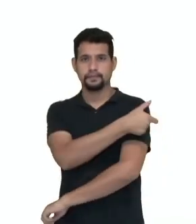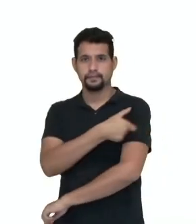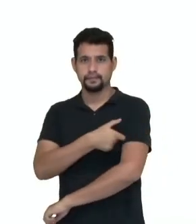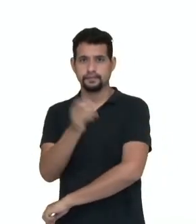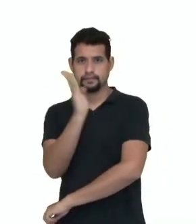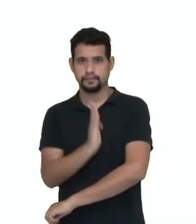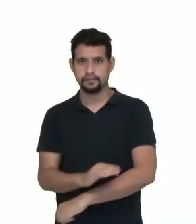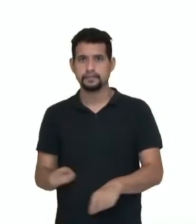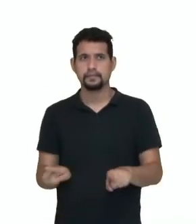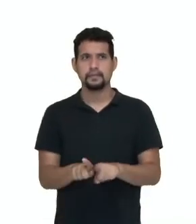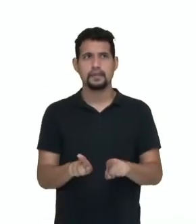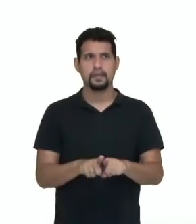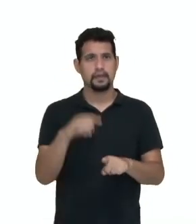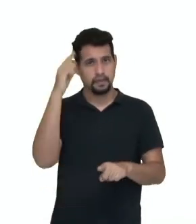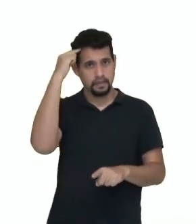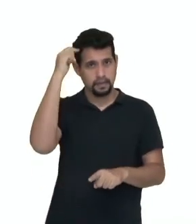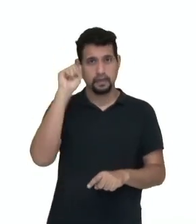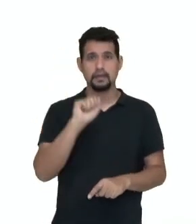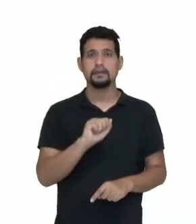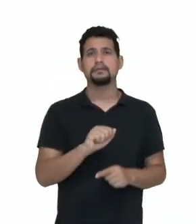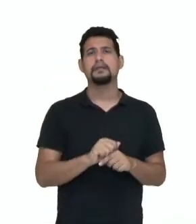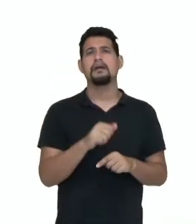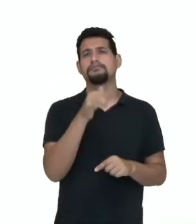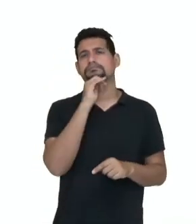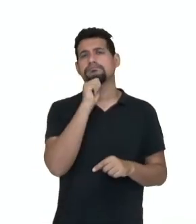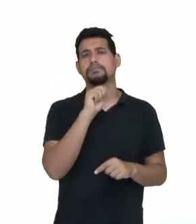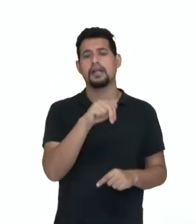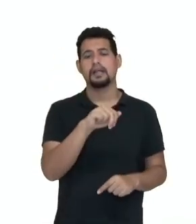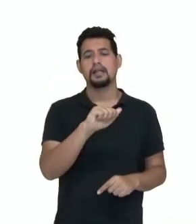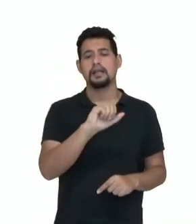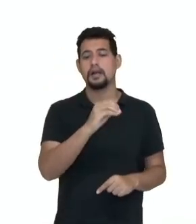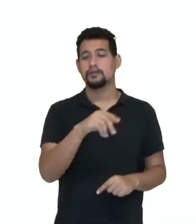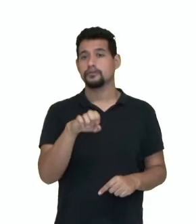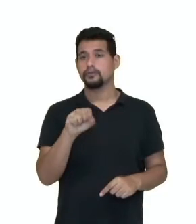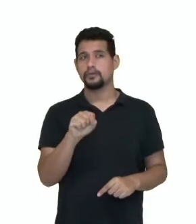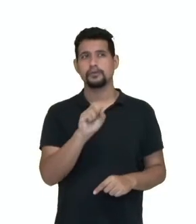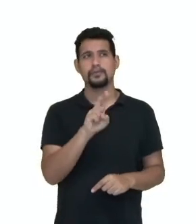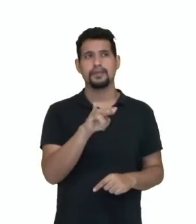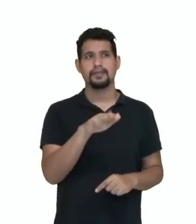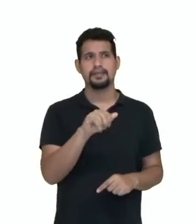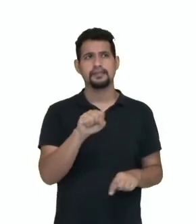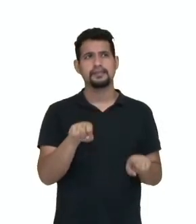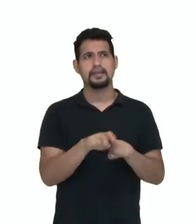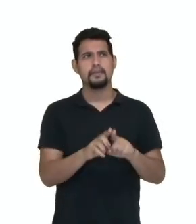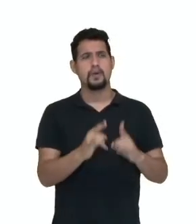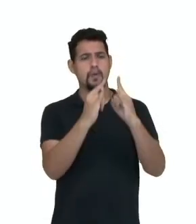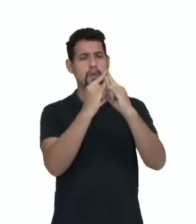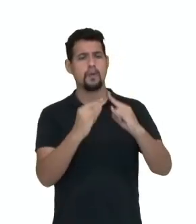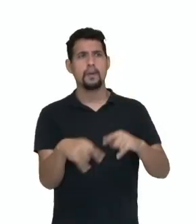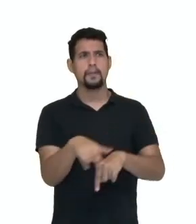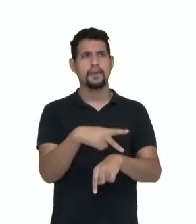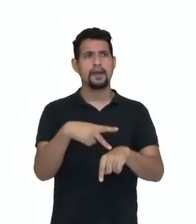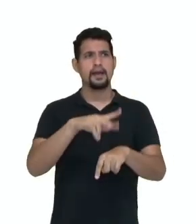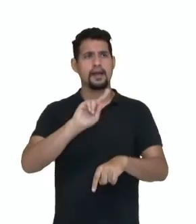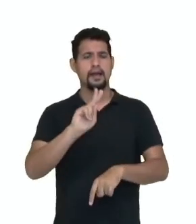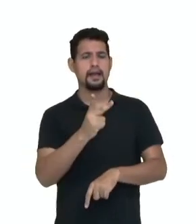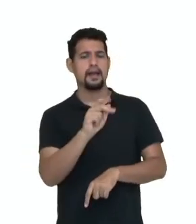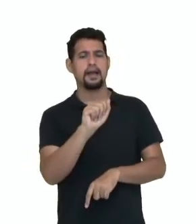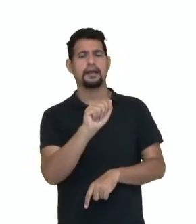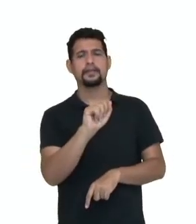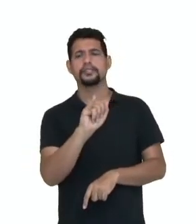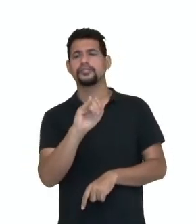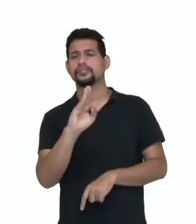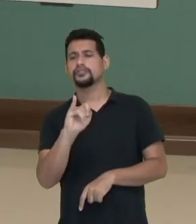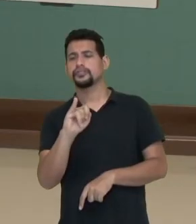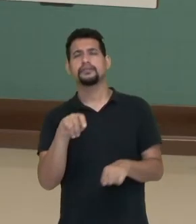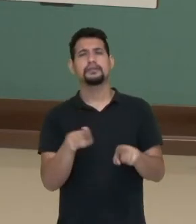capacete azul das Nações Unidas. Isso é justamente uma missão de patrulha em um acampamento no Haiti, justamente visando aí com um laço